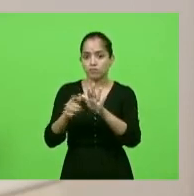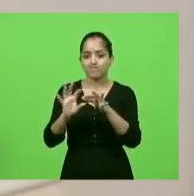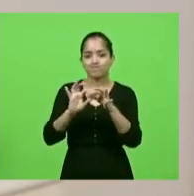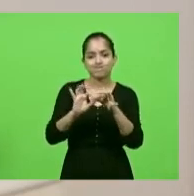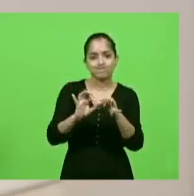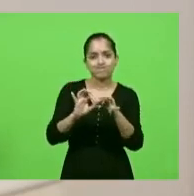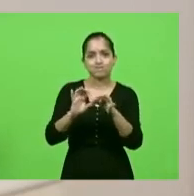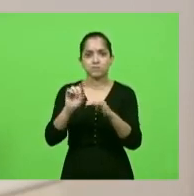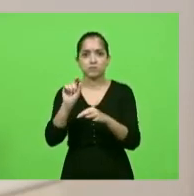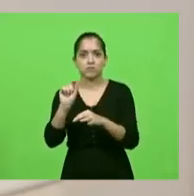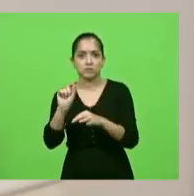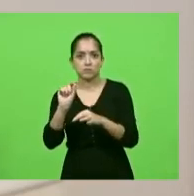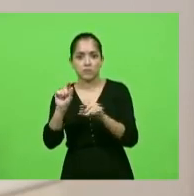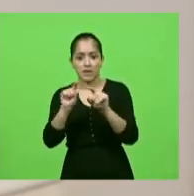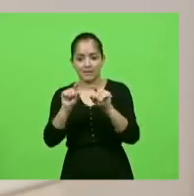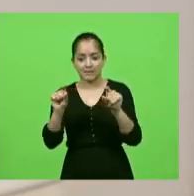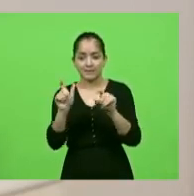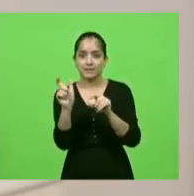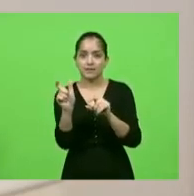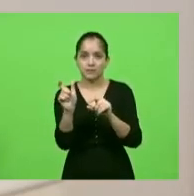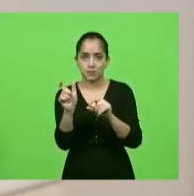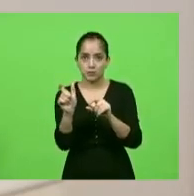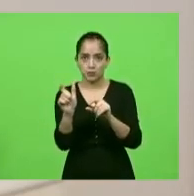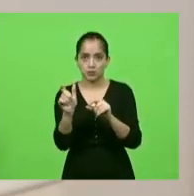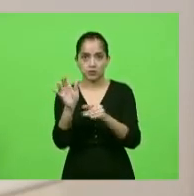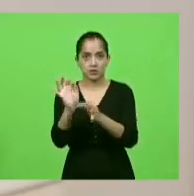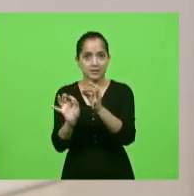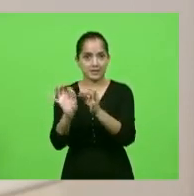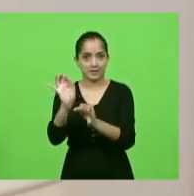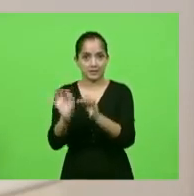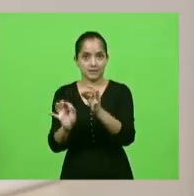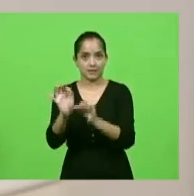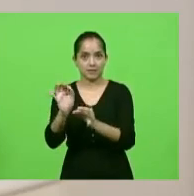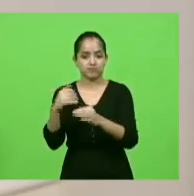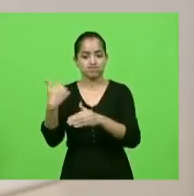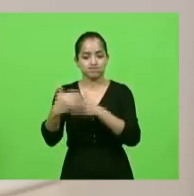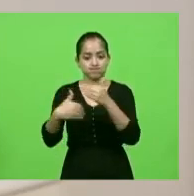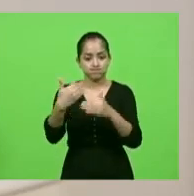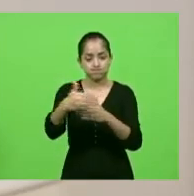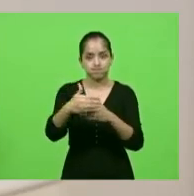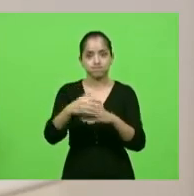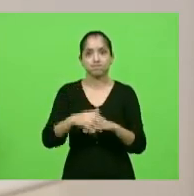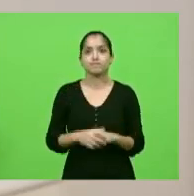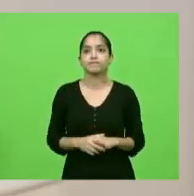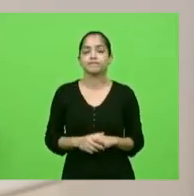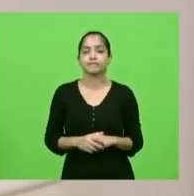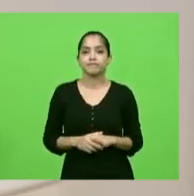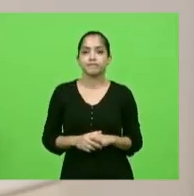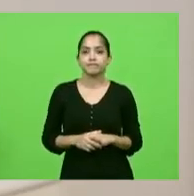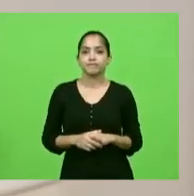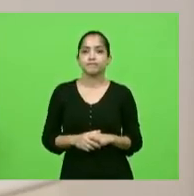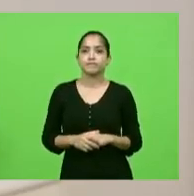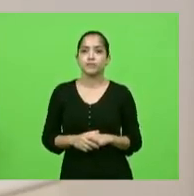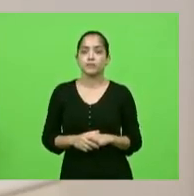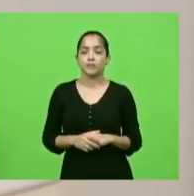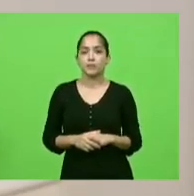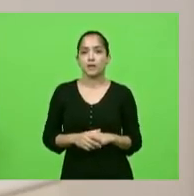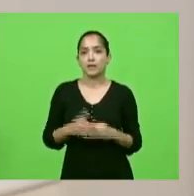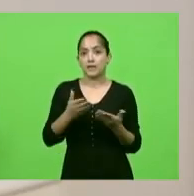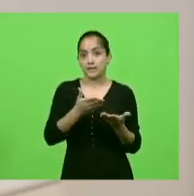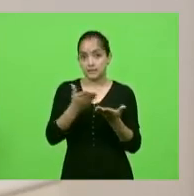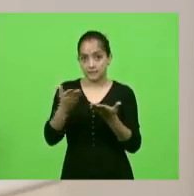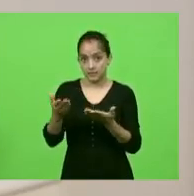questão da terminologia legal defeituosa, consagrada com o passar do tempo. Fecha aspas. Tecidas, então,